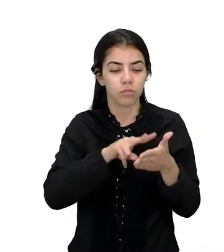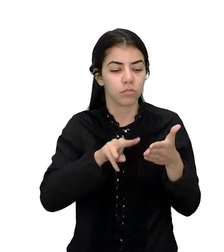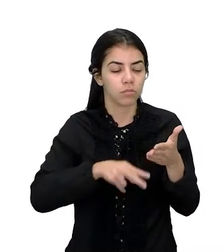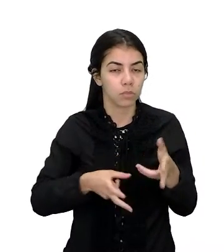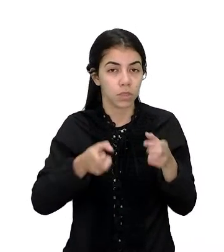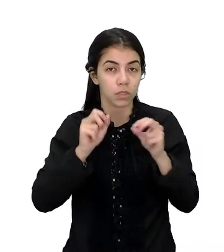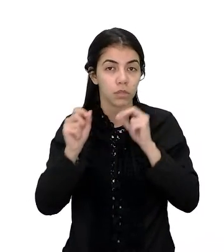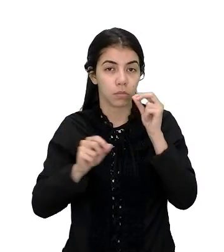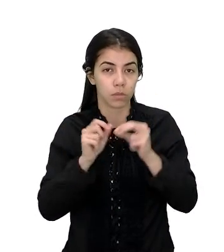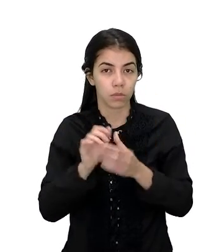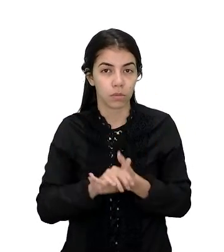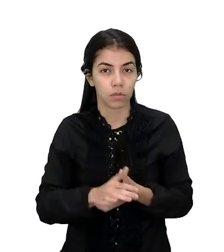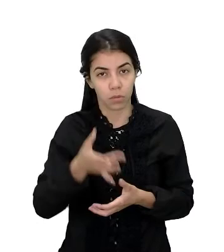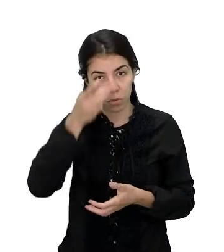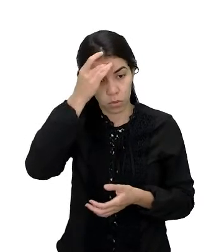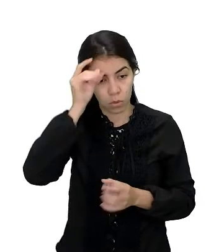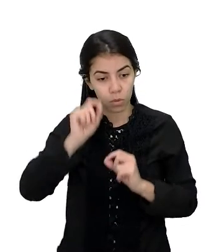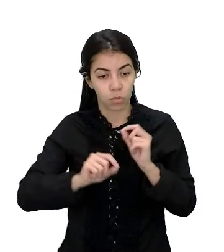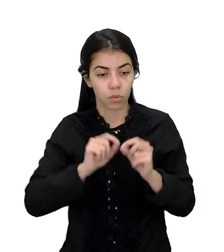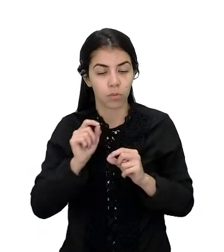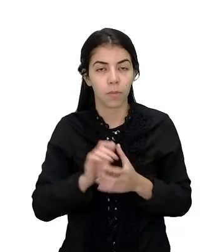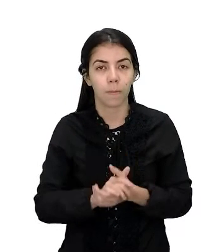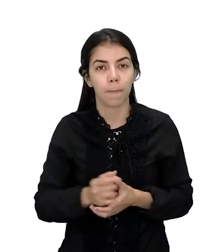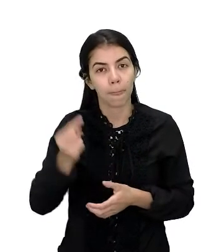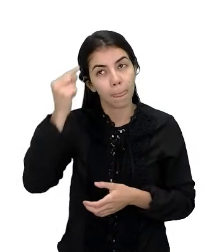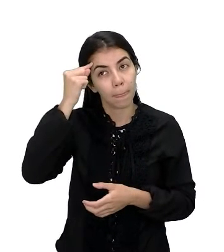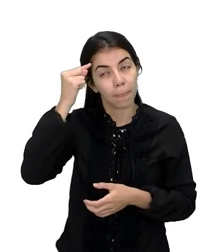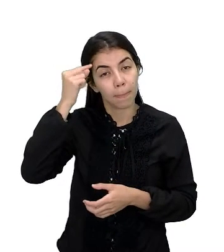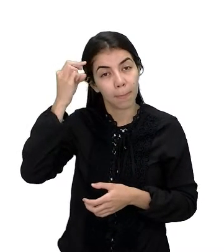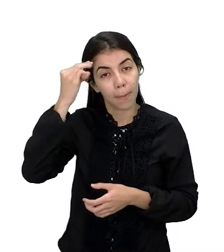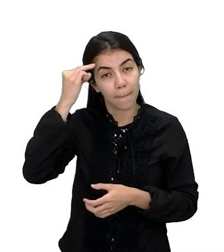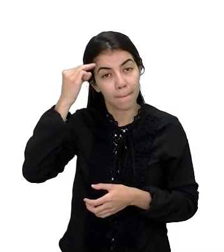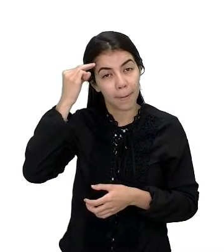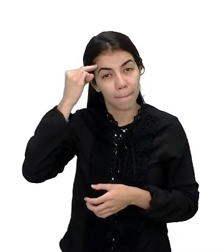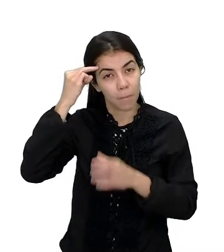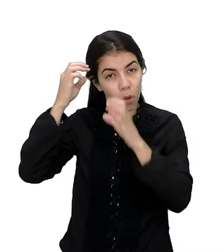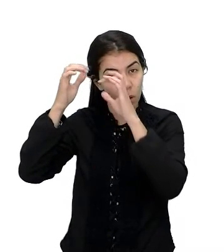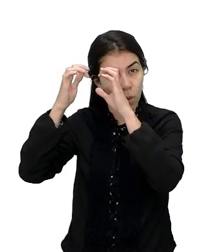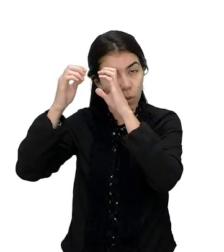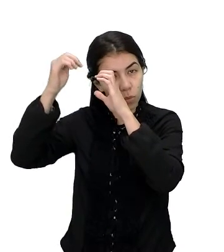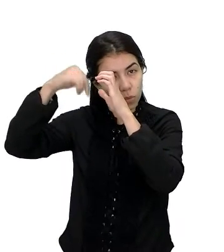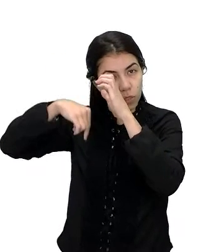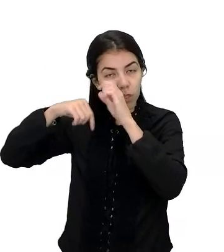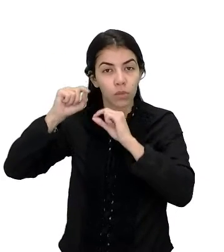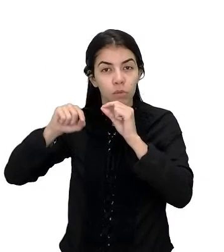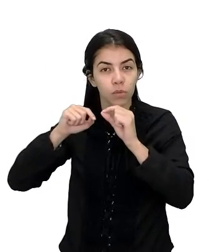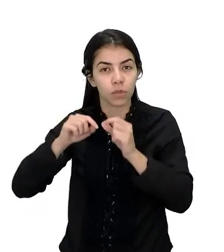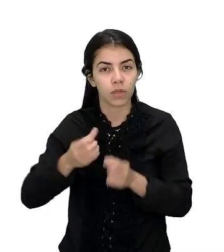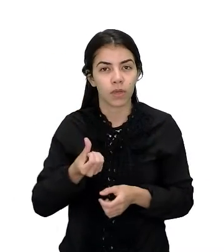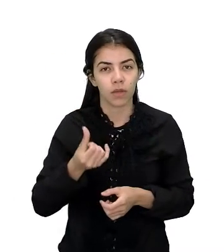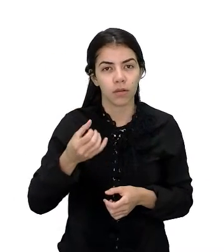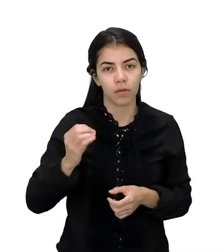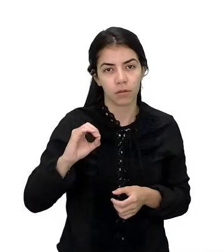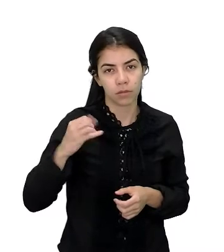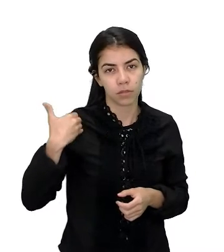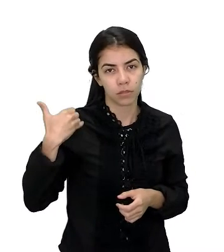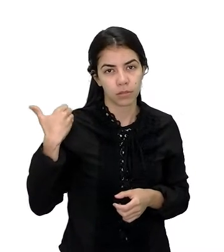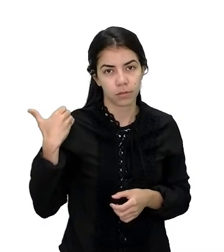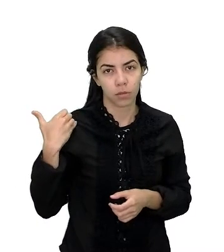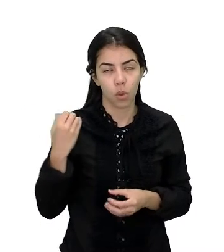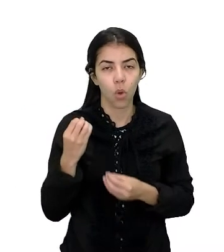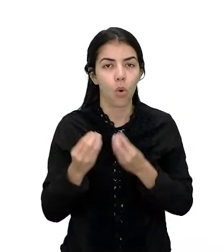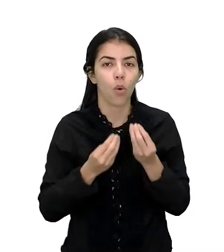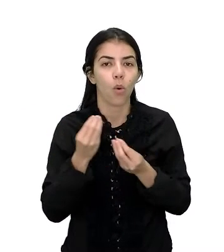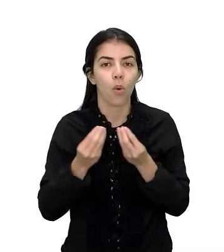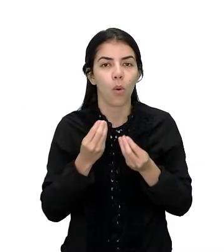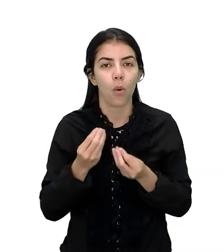aguarda? Nós temos que guardar na nossa memória de trabalho esses 60 anos. Por quê? Lá na frente, ele vai pedir qual que é a idade de